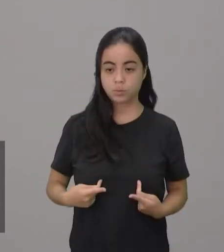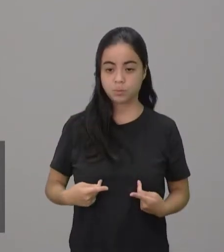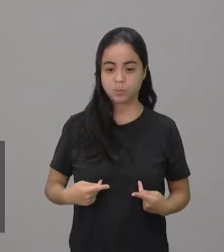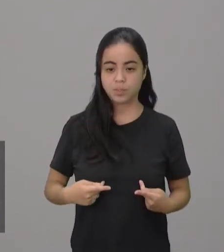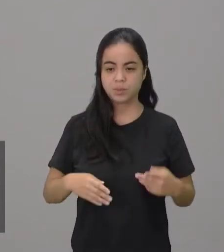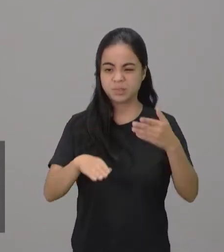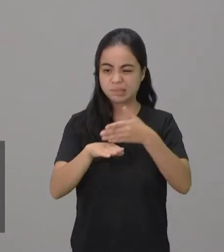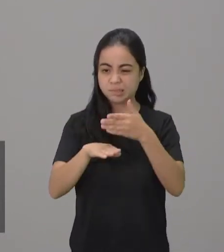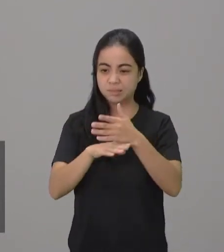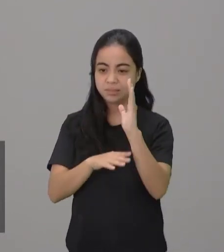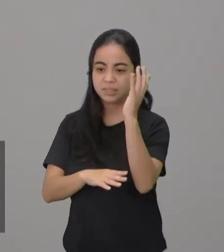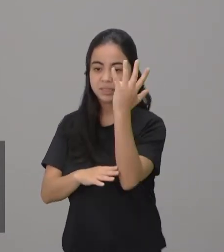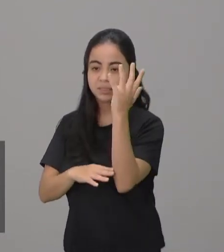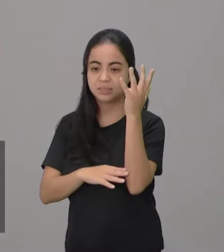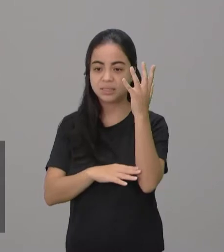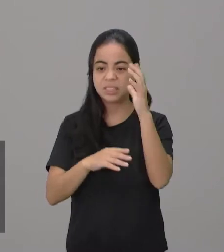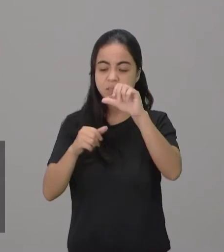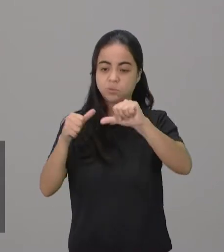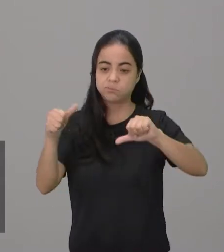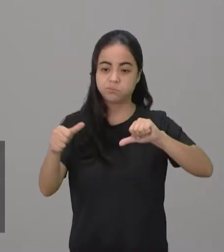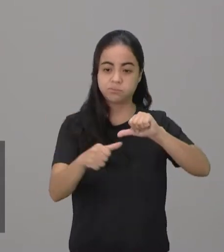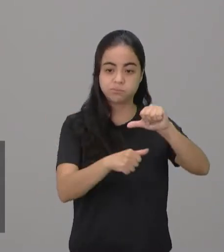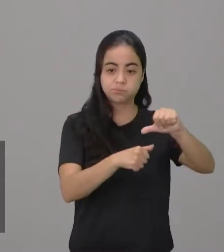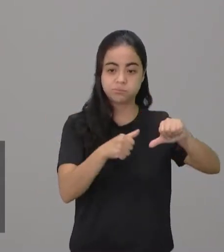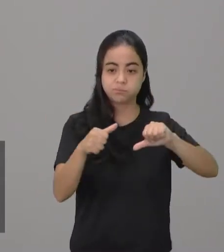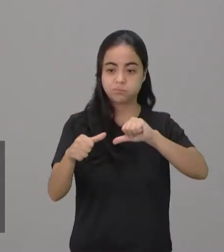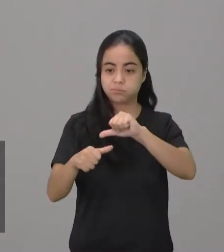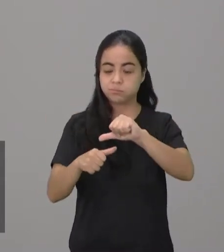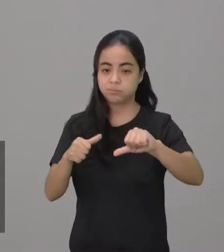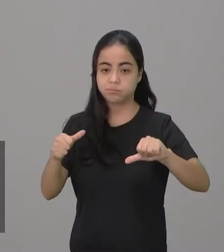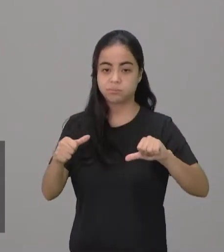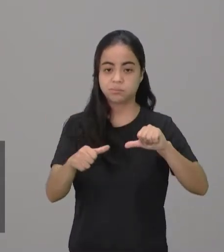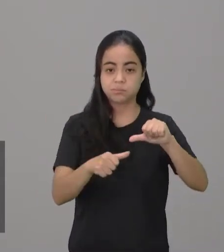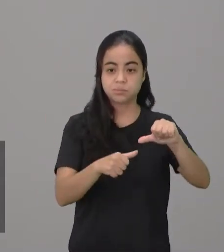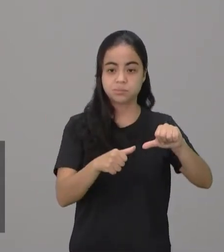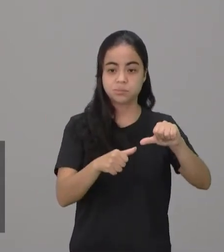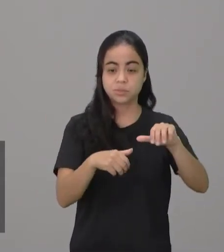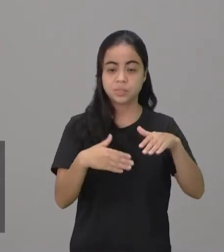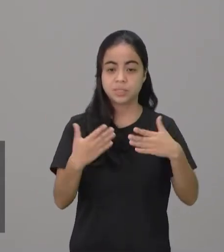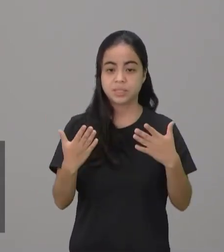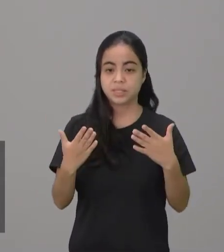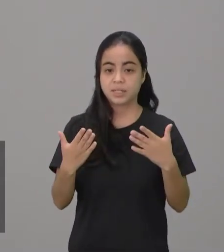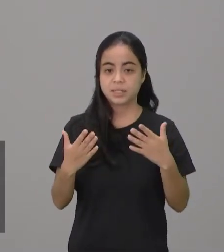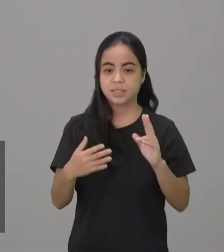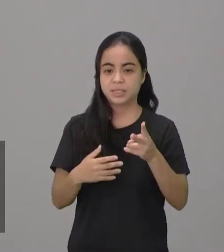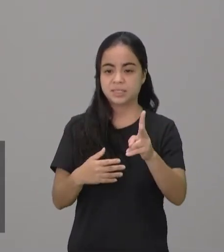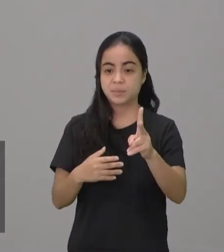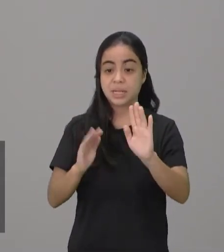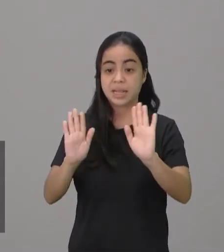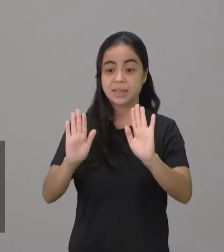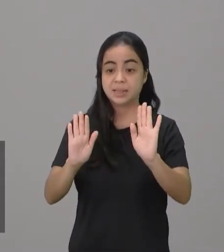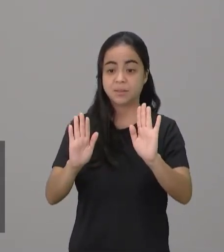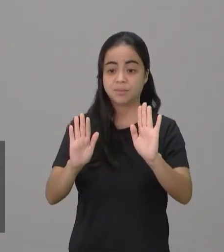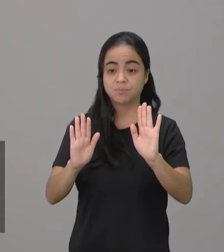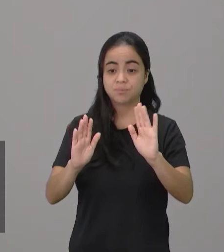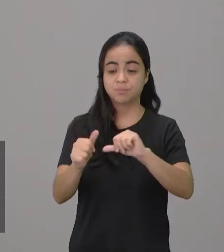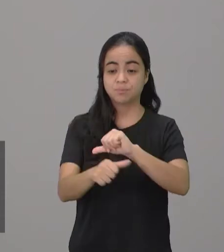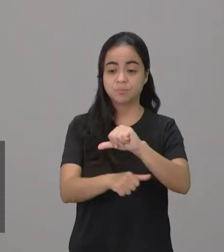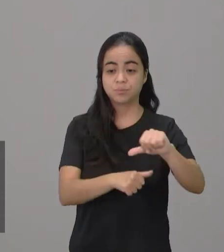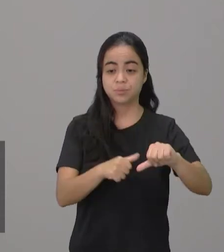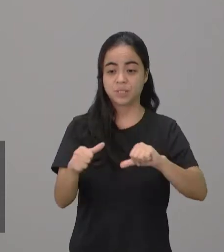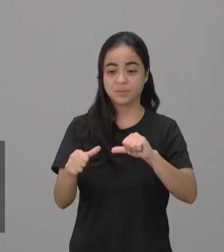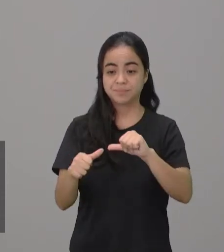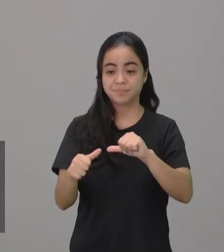na natureza e transformar essa natureza e fazer com que ela não seja o que ela sempre foi e tirar ela